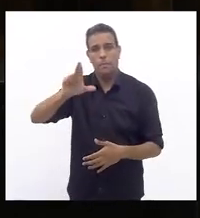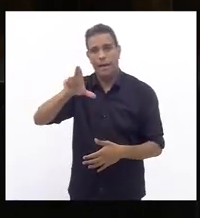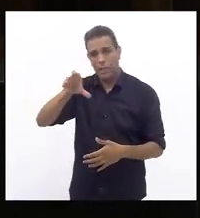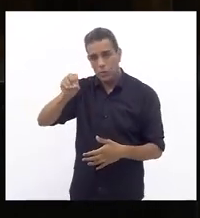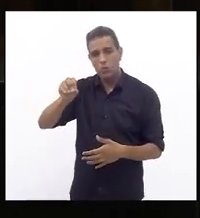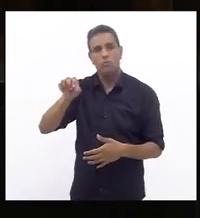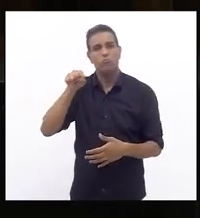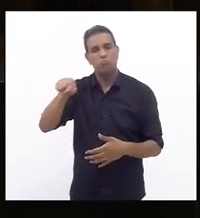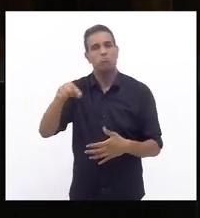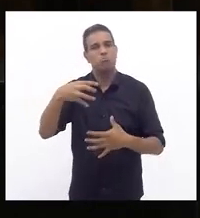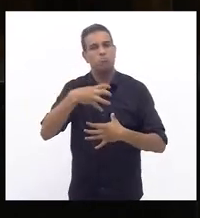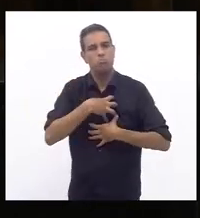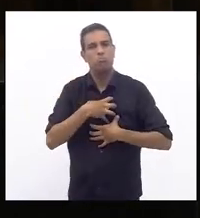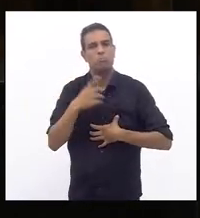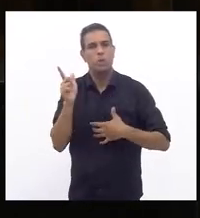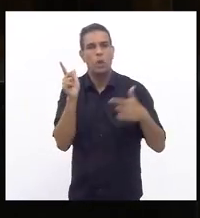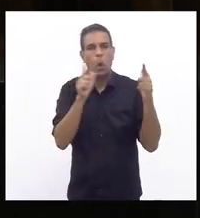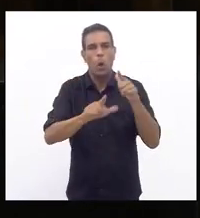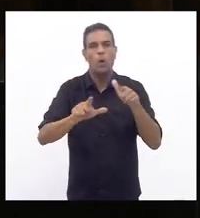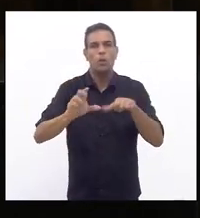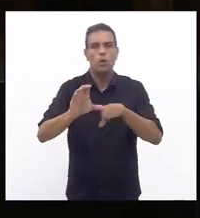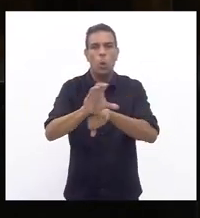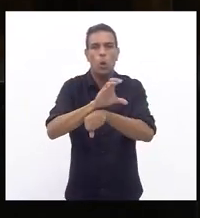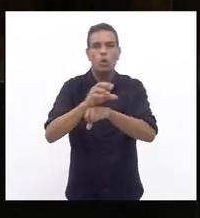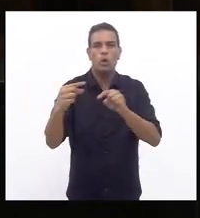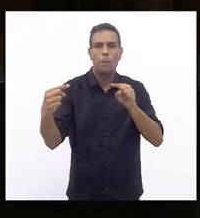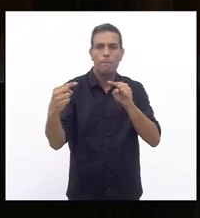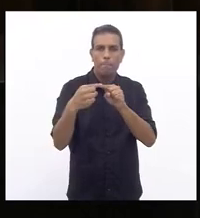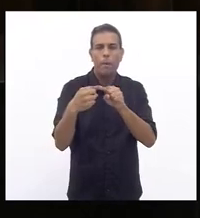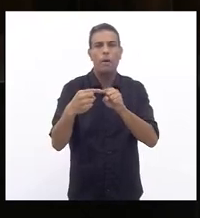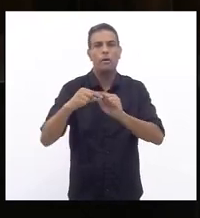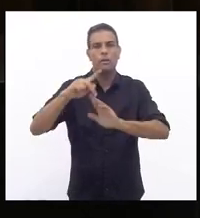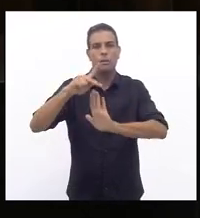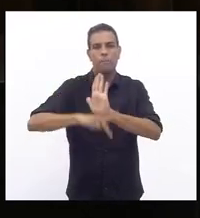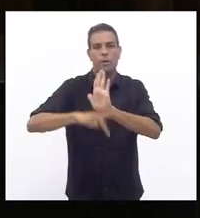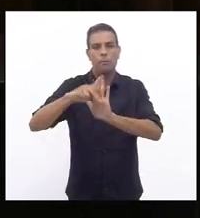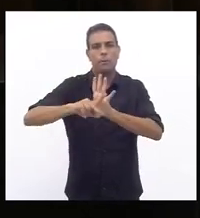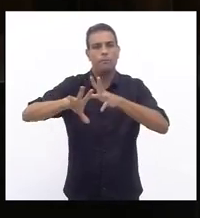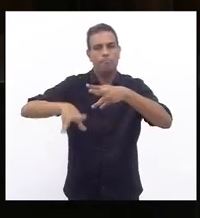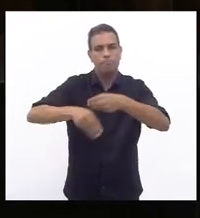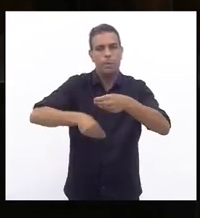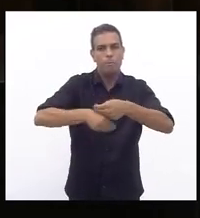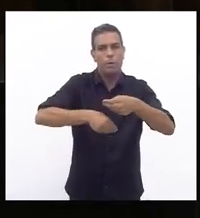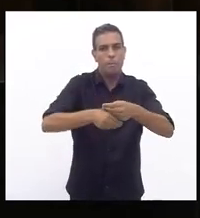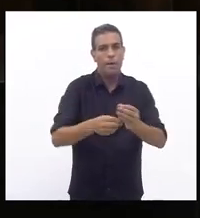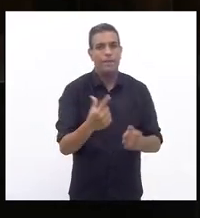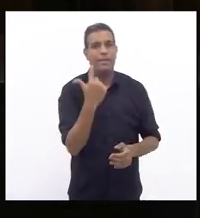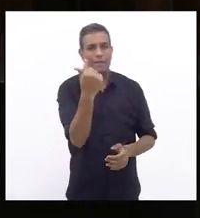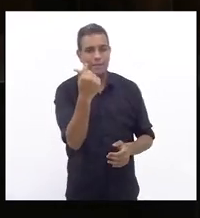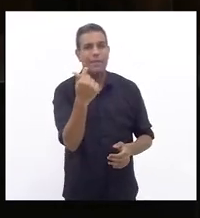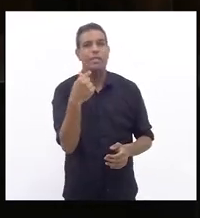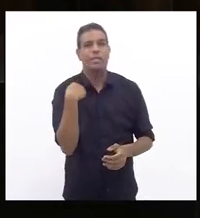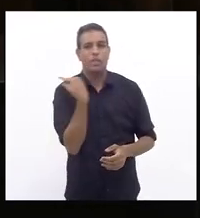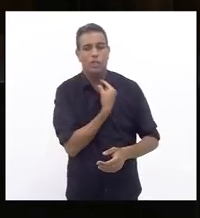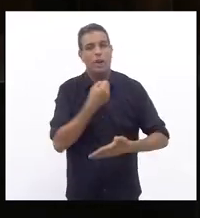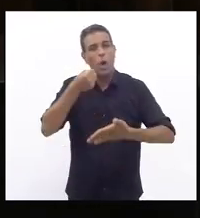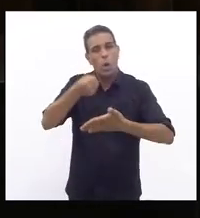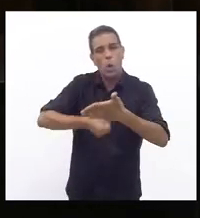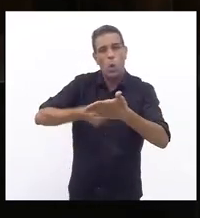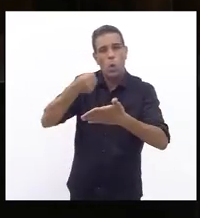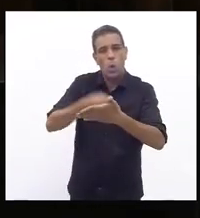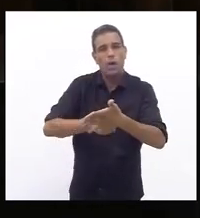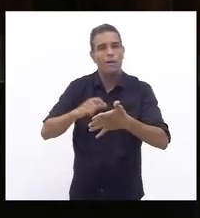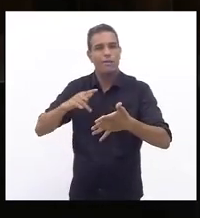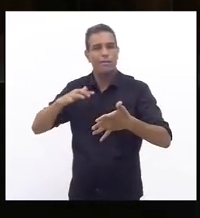sensibilidade em dar a constitucionalidade desse projeto. A gente sabe que foi emendado, tiveram 7 emendas. Nós vamos lutar